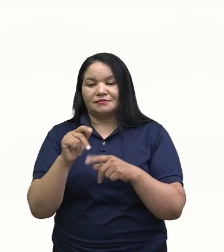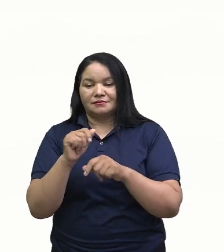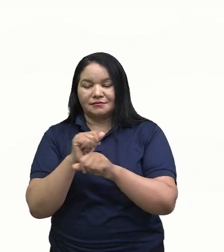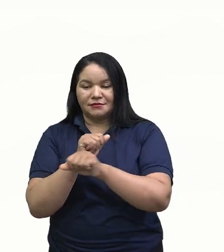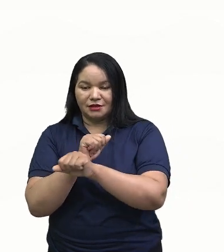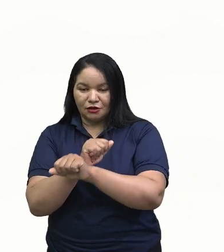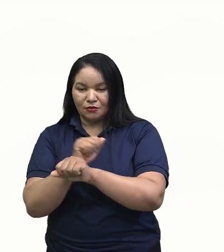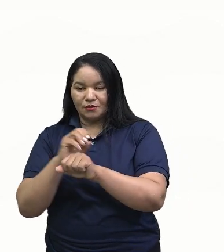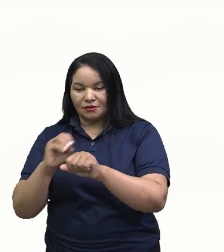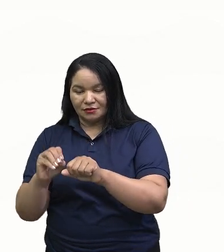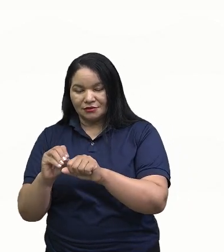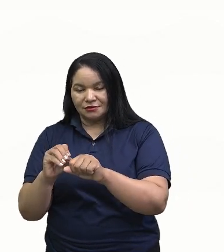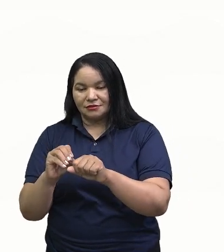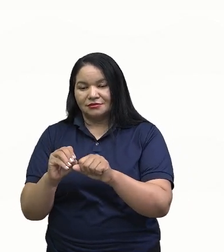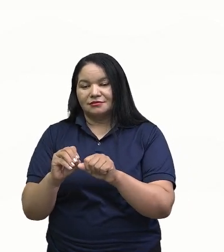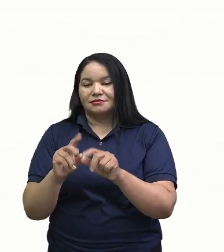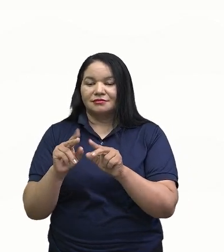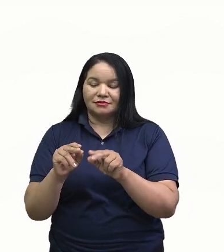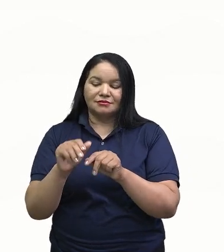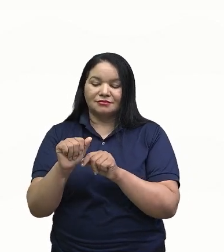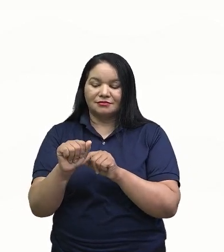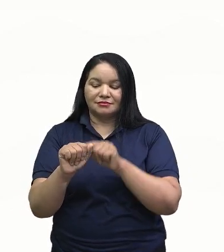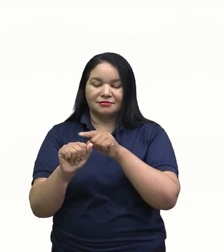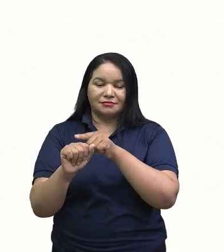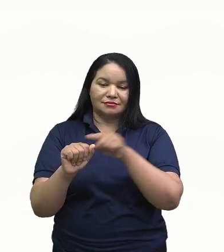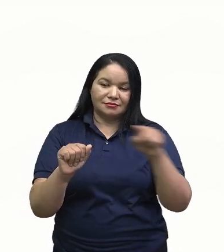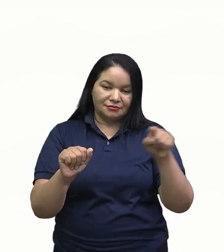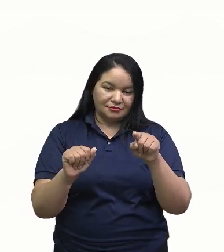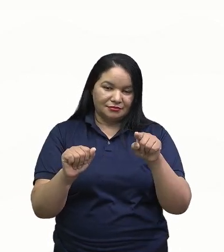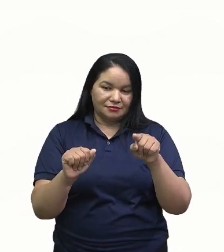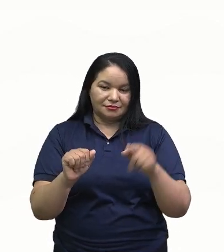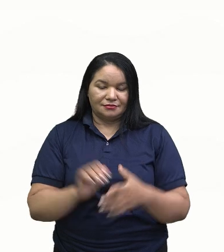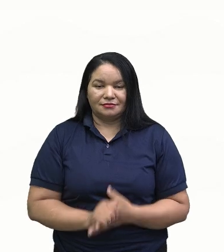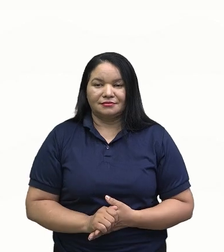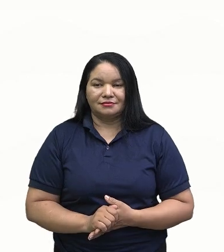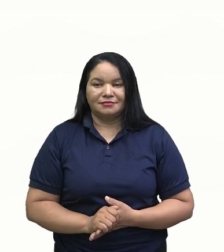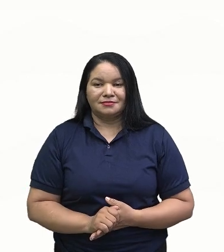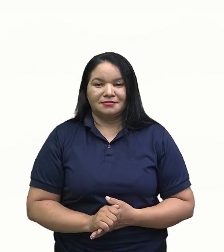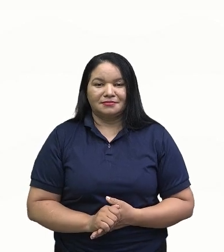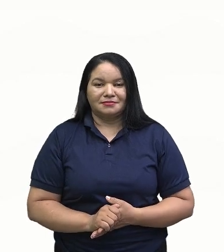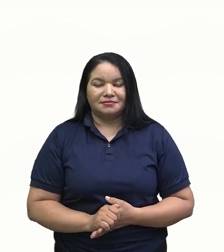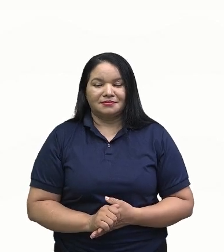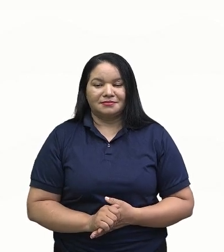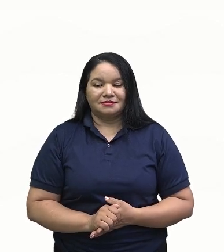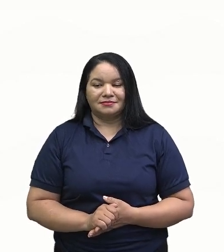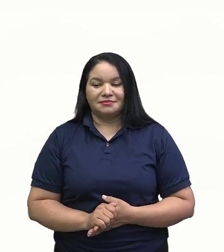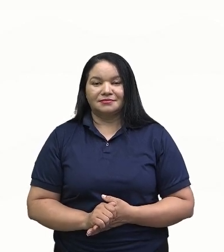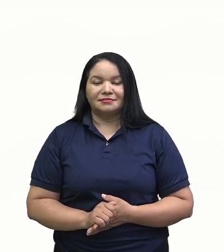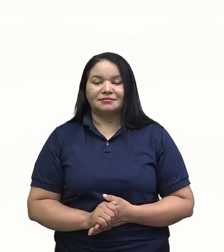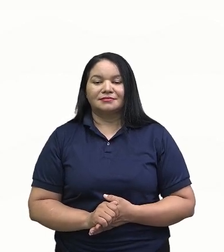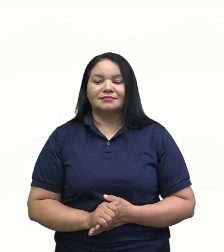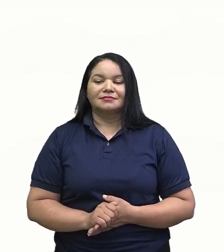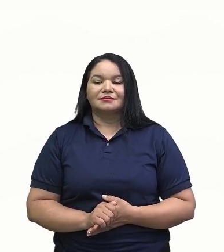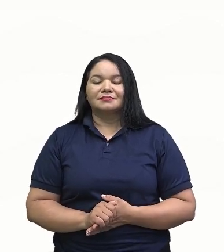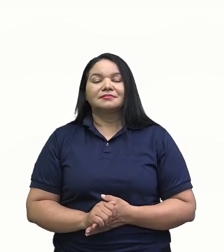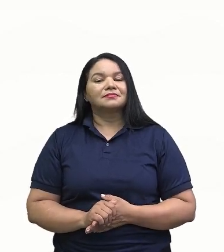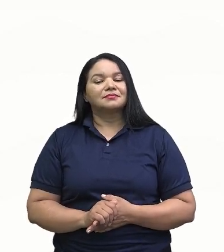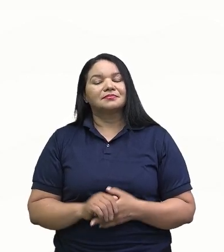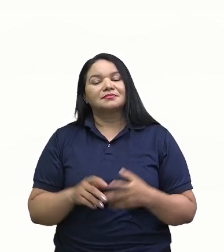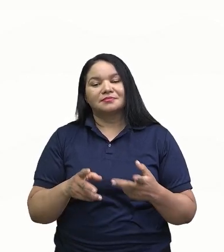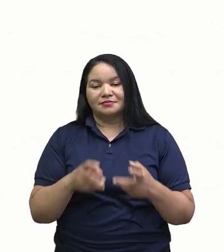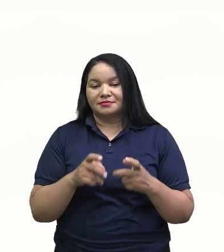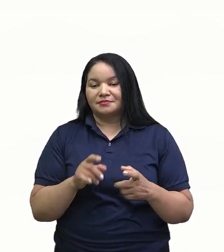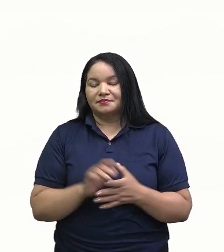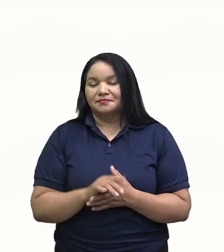Ok? Então, vai resultar no a com a crase, com acento grave, que é o que vocês estão vendo. Então, observe que quando